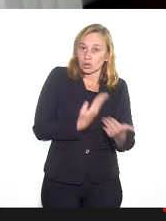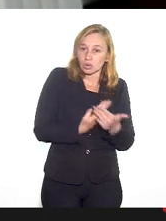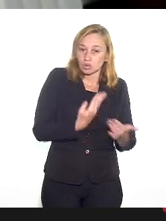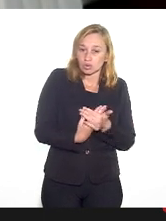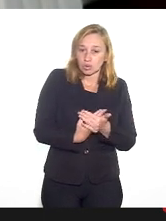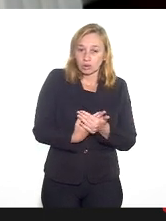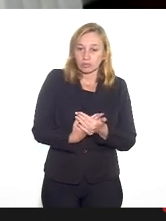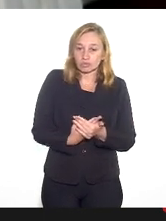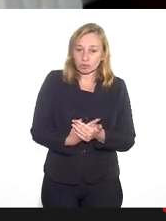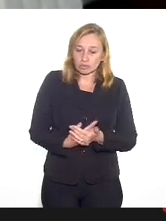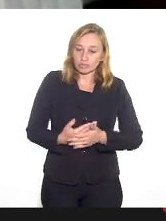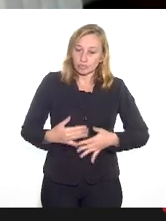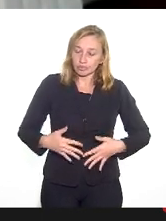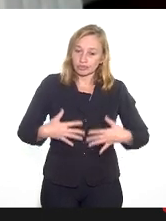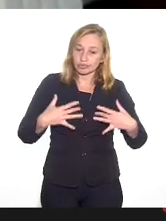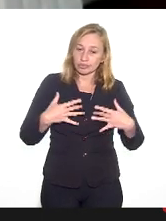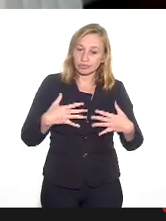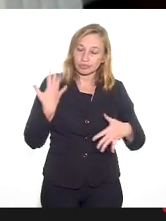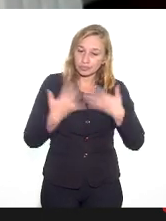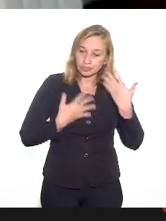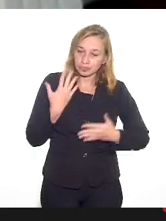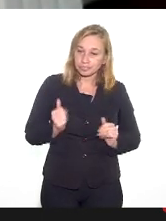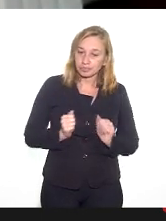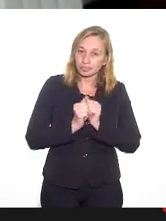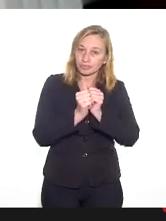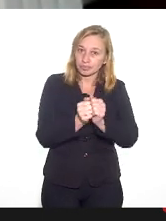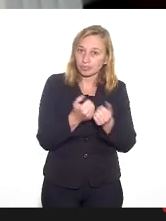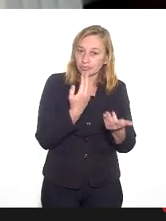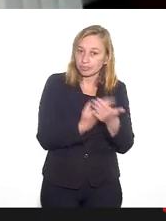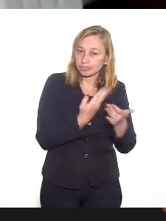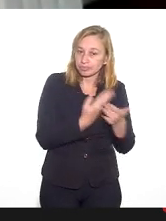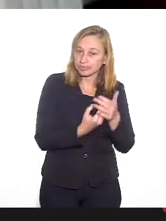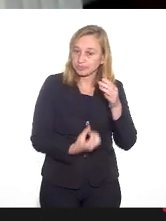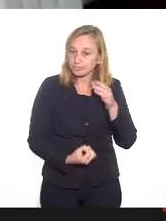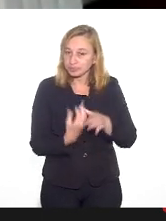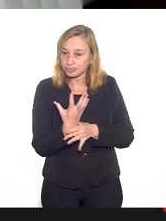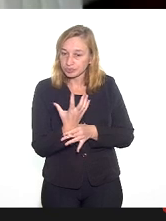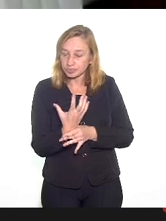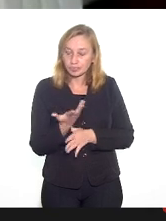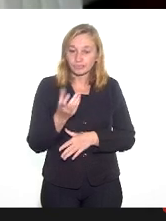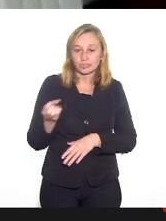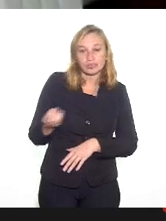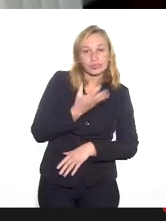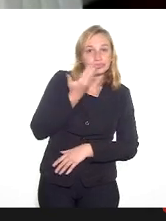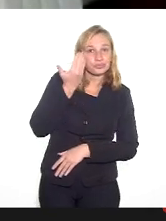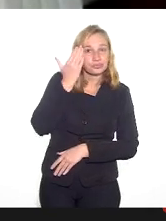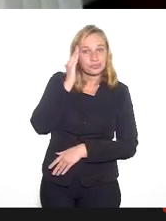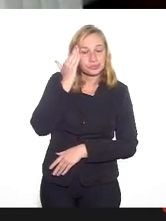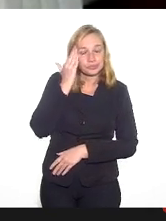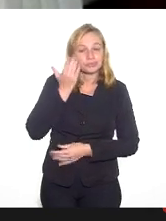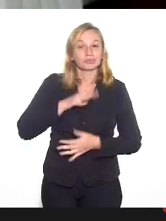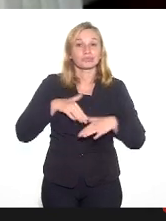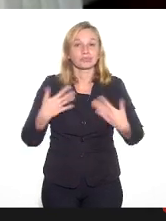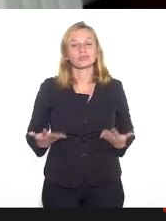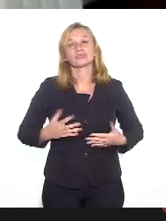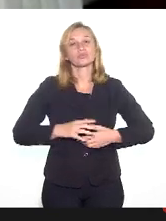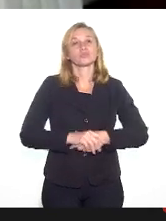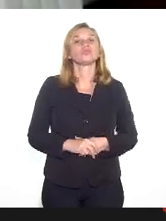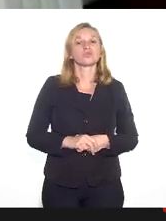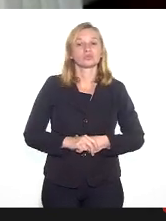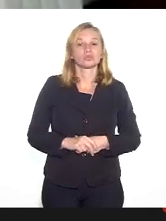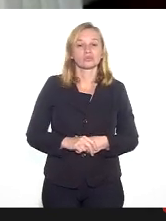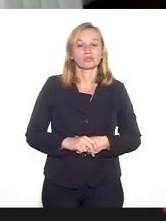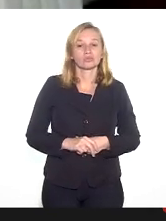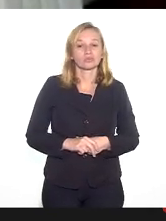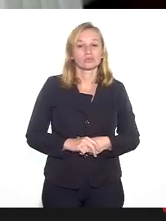tive a satisfação de poder participar da construção desse novo entendimento. Então, sob o